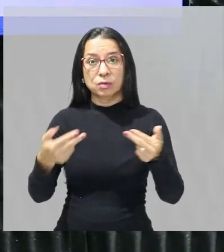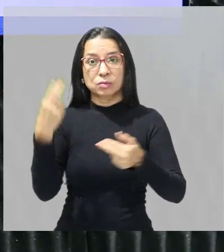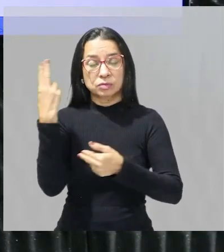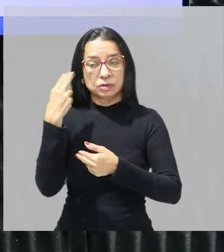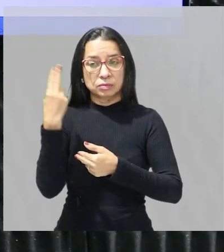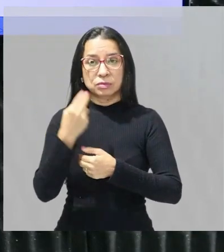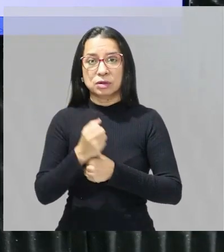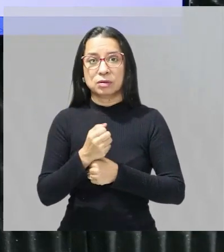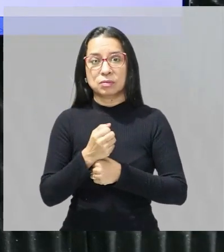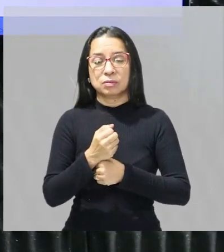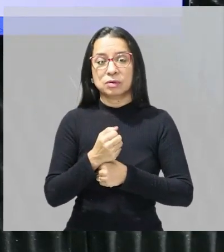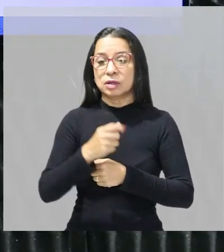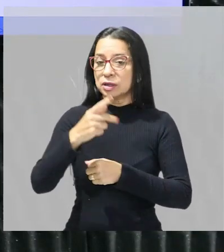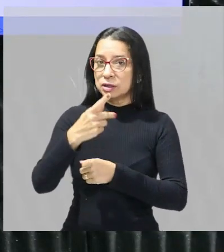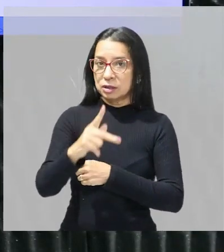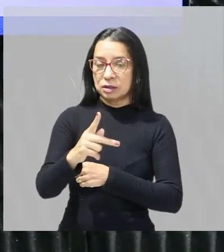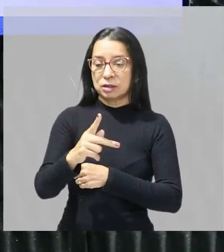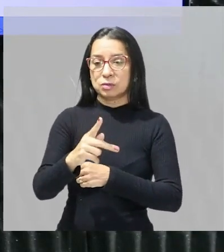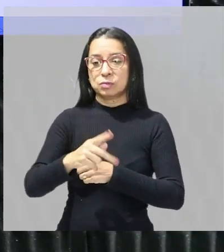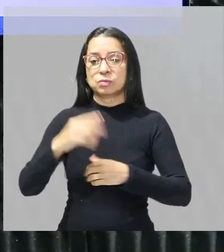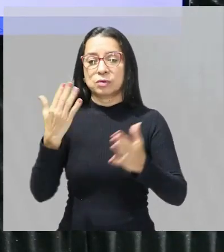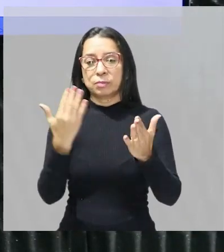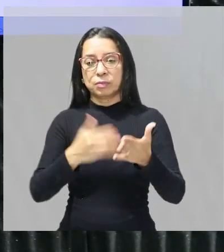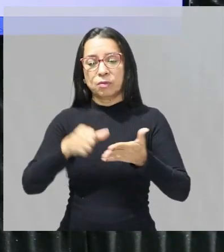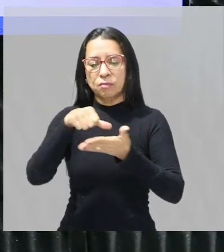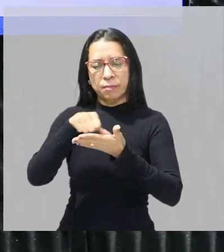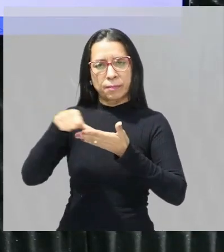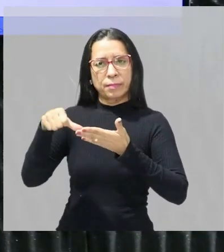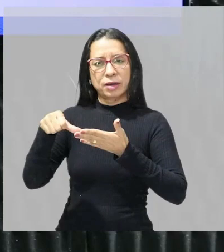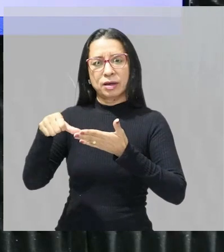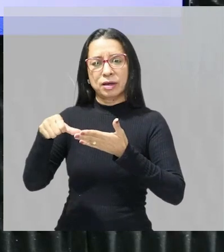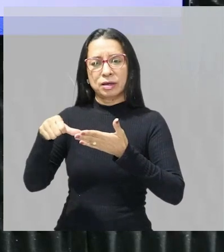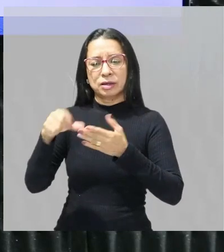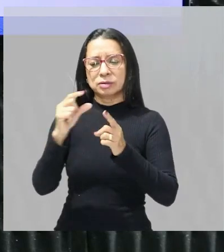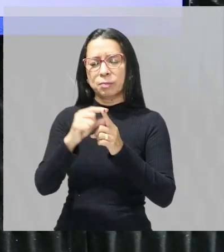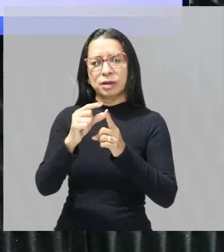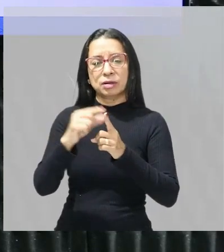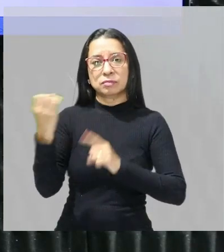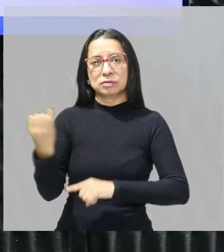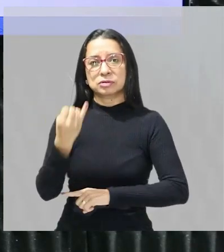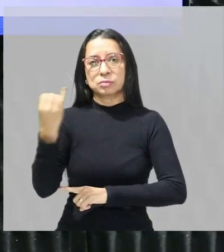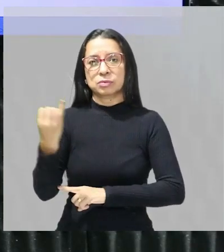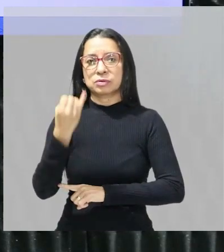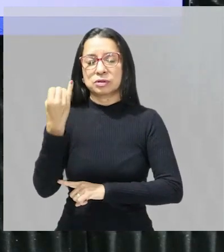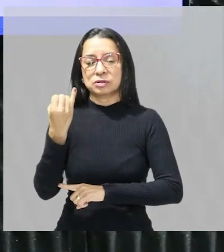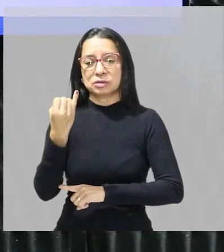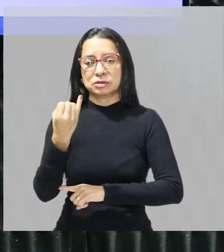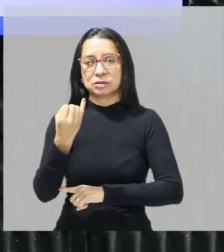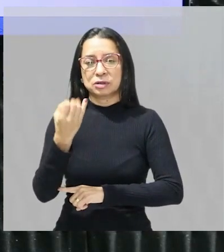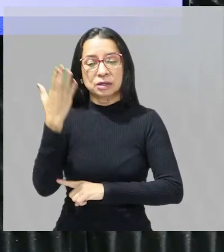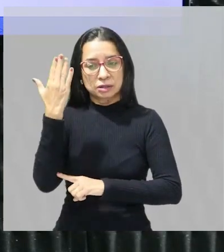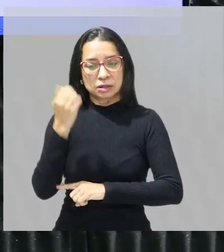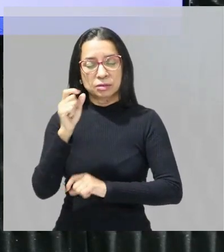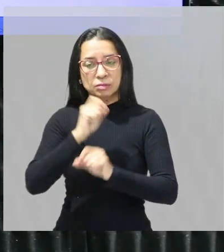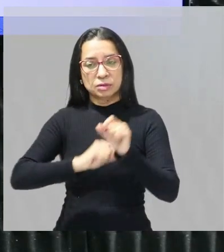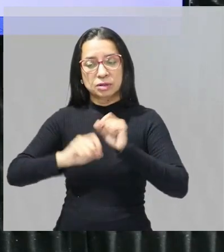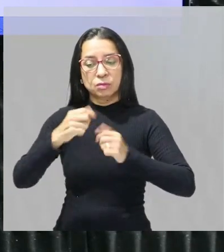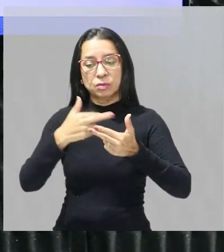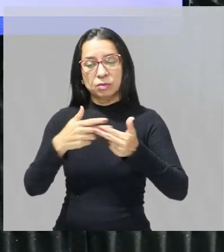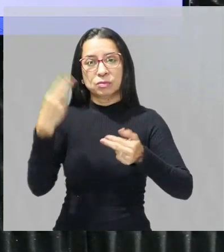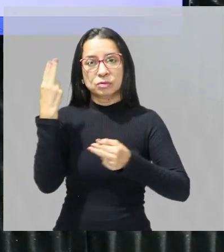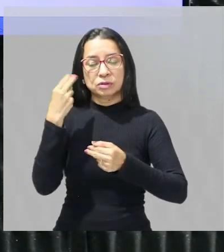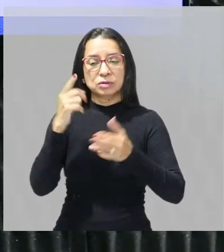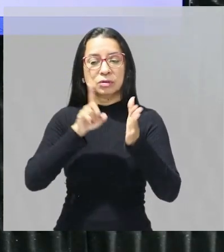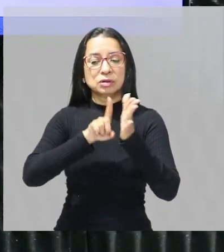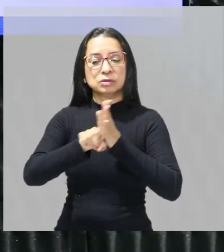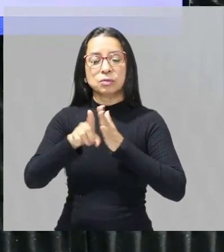galera, está na tua prova. Marca, tá certo? Grifa esses termos importantes, deixa lá destacado. Então eu já sei que o recurso natural,